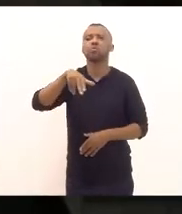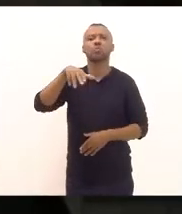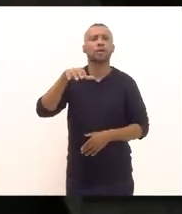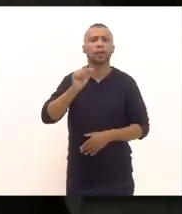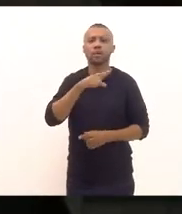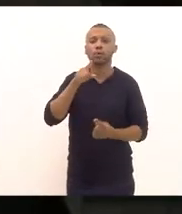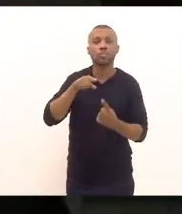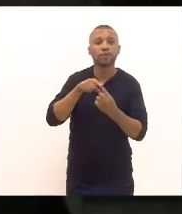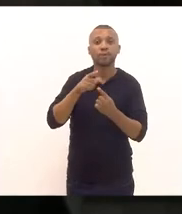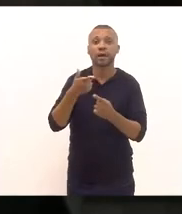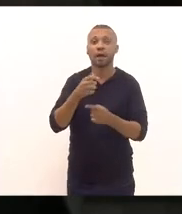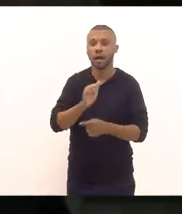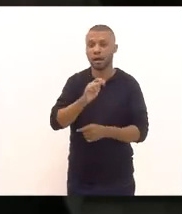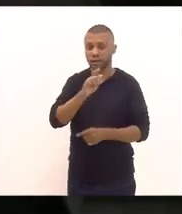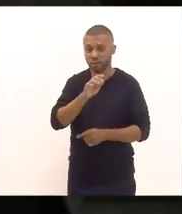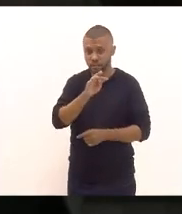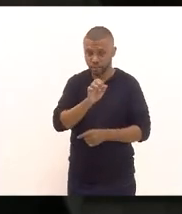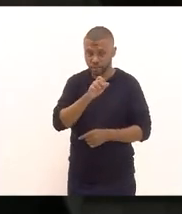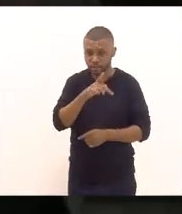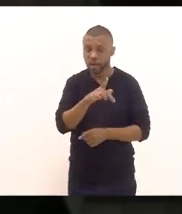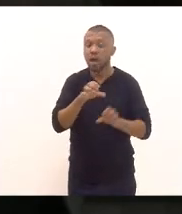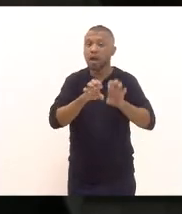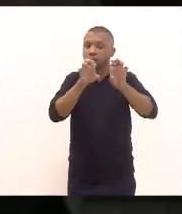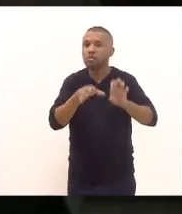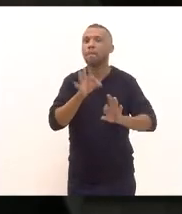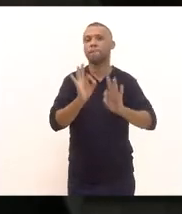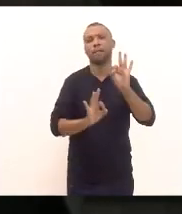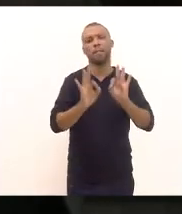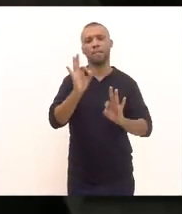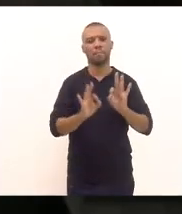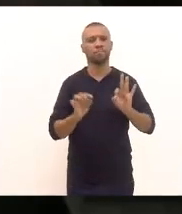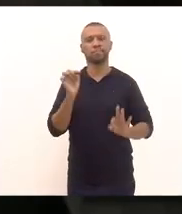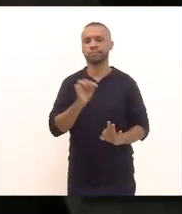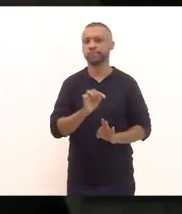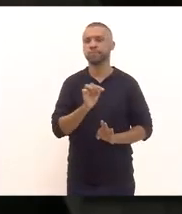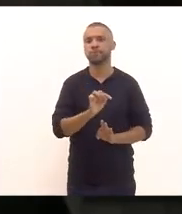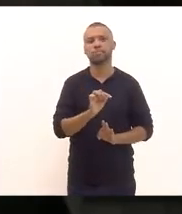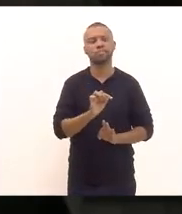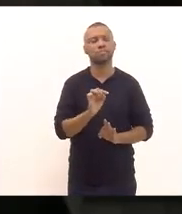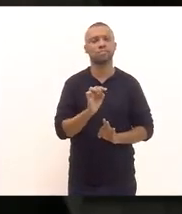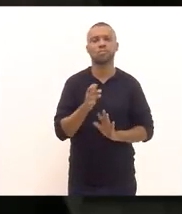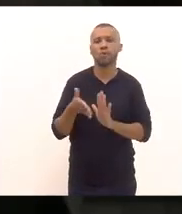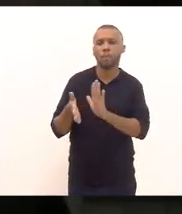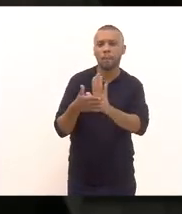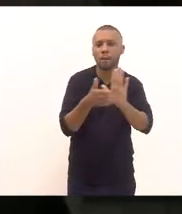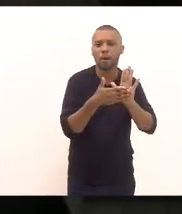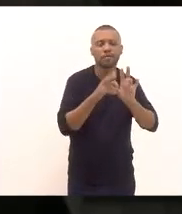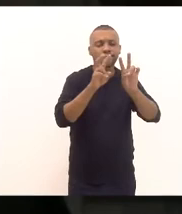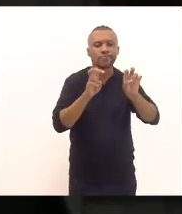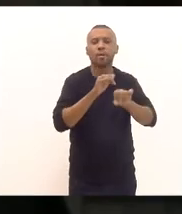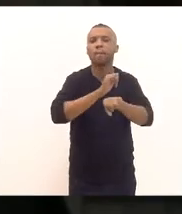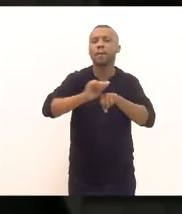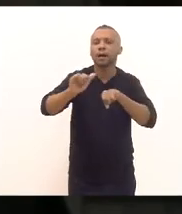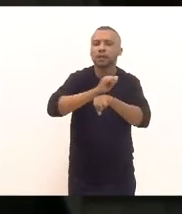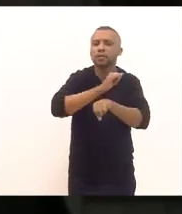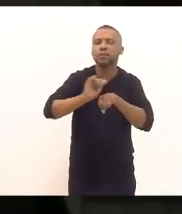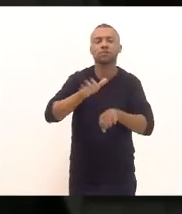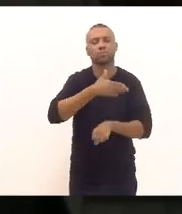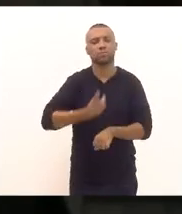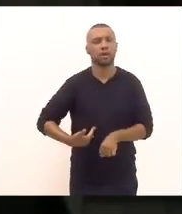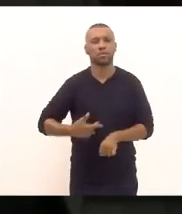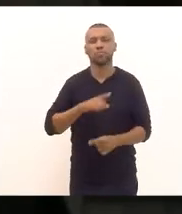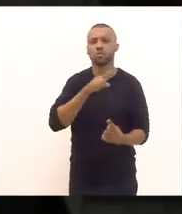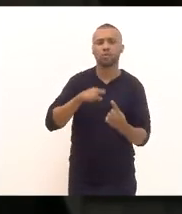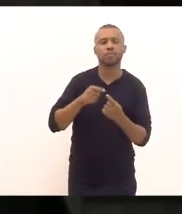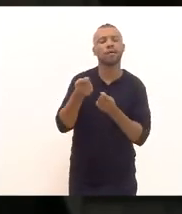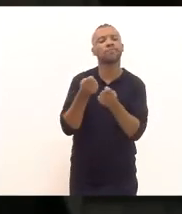haja transferir estruturasse uma uma digamos assim uma falta e o mecanismo é de estado